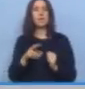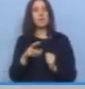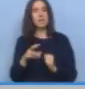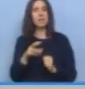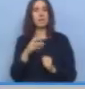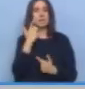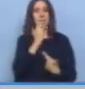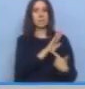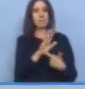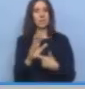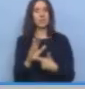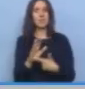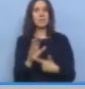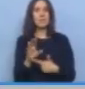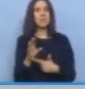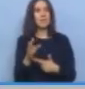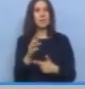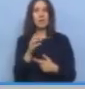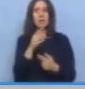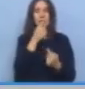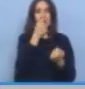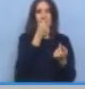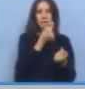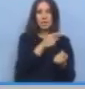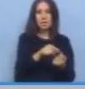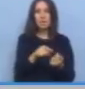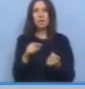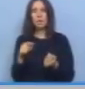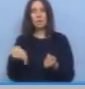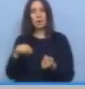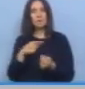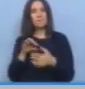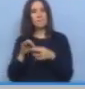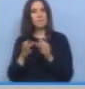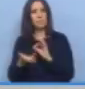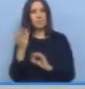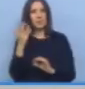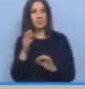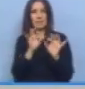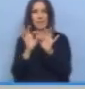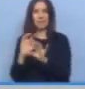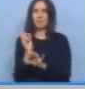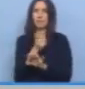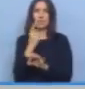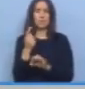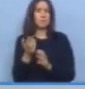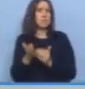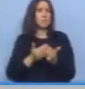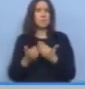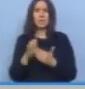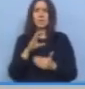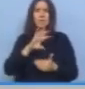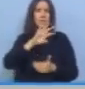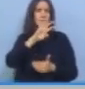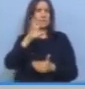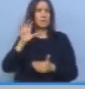os pontos os pontos comuns e os pontos em que temos que ter mais empatia são iguais para todos, independentemente da nacionalidade